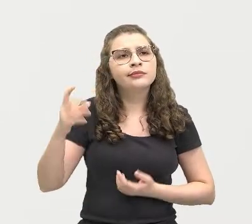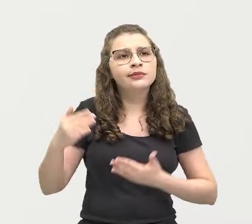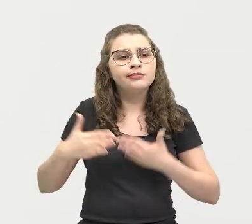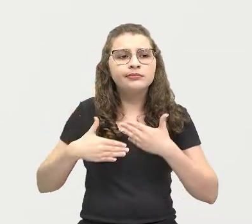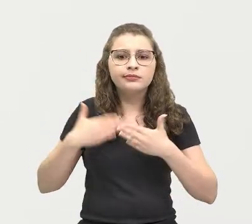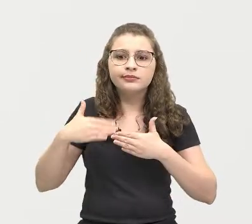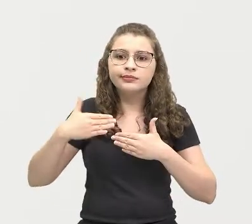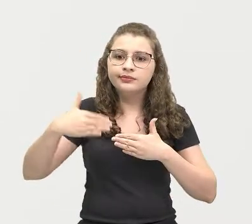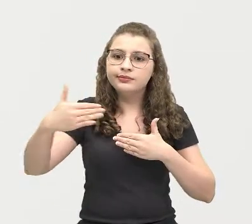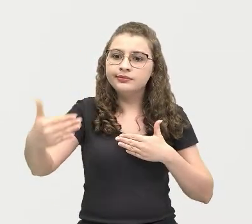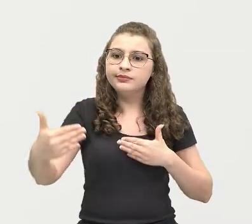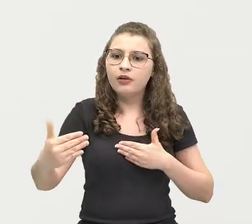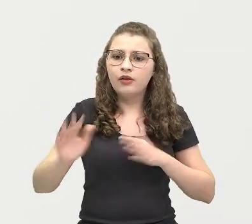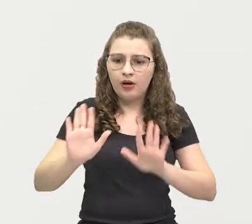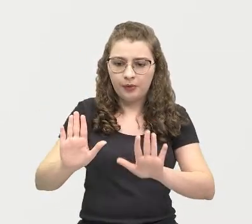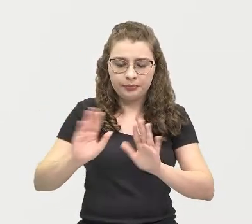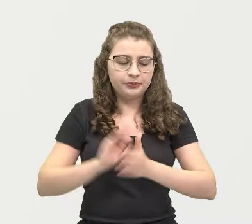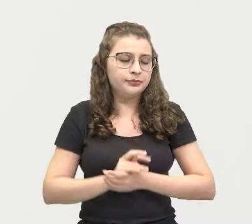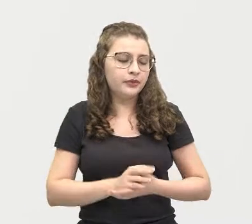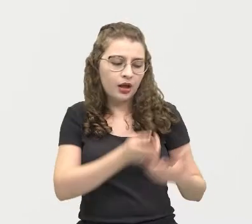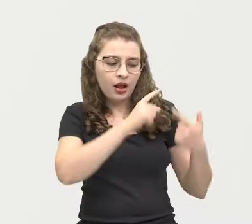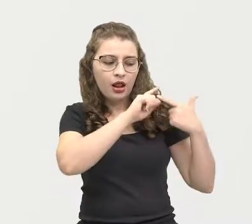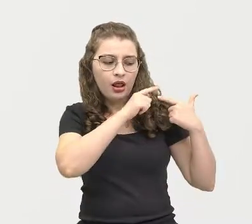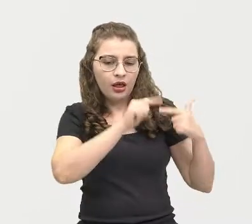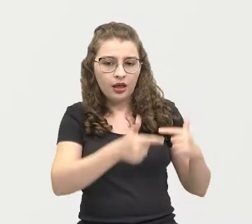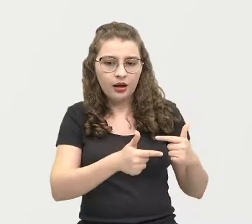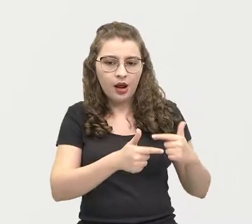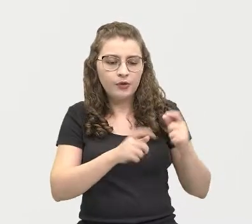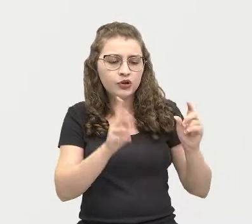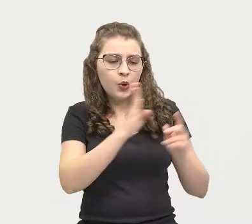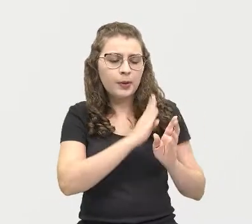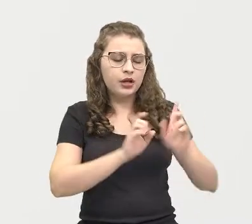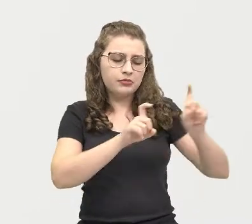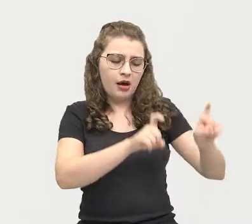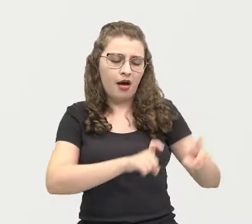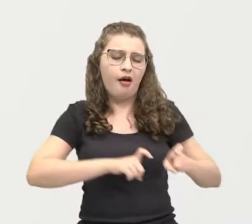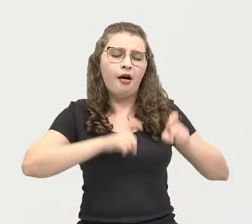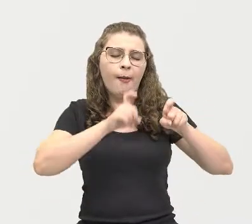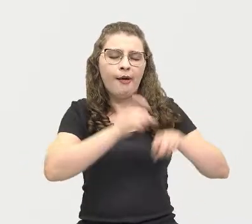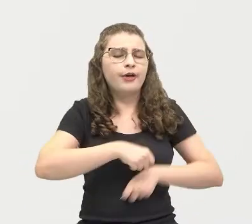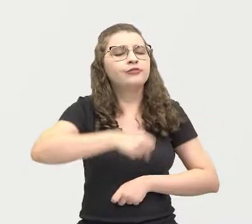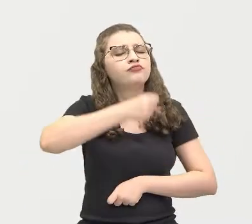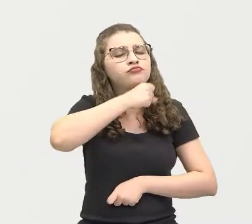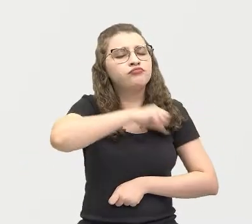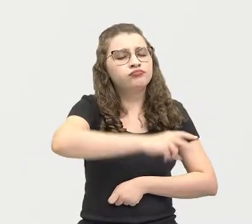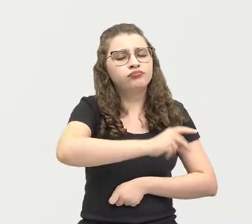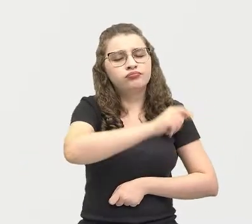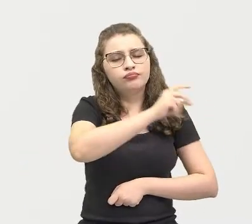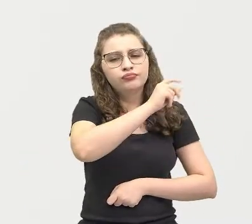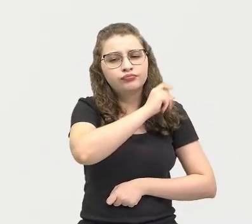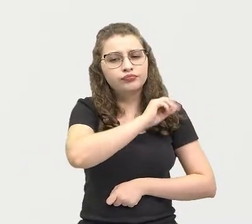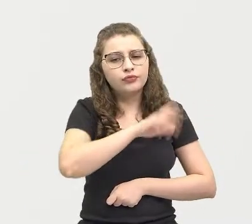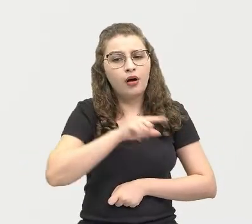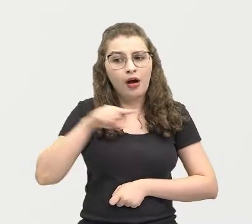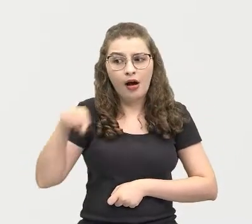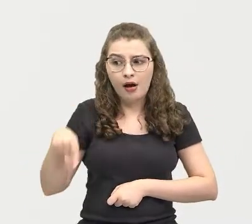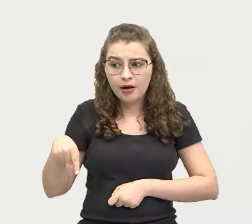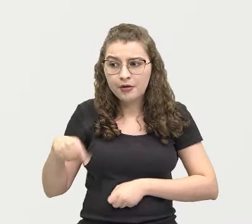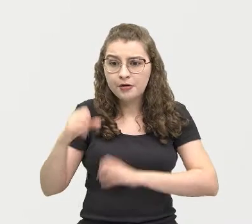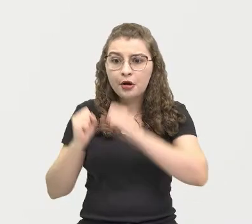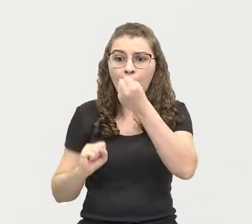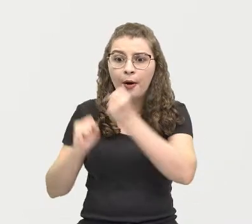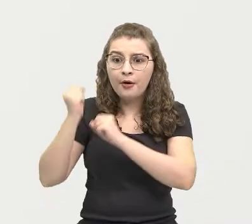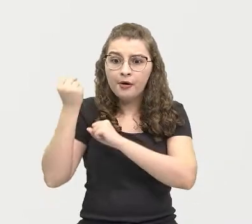com o tradicional, o Brasil agrário, o Brasil antigo. Então, há todo esse choque de cultura